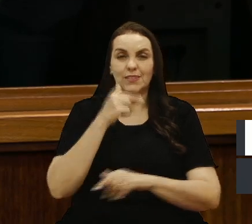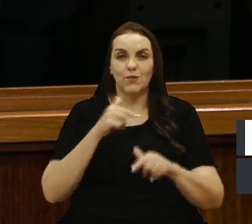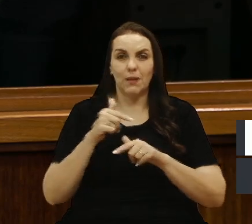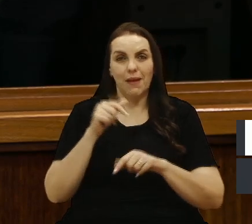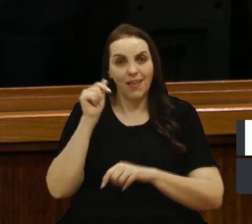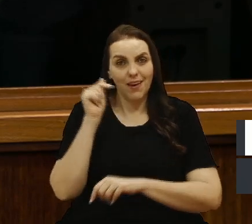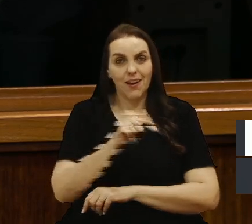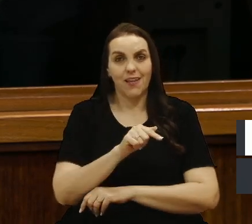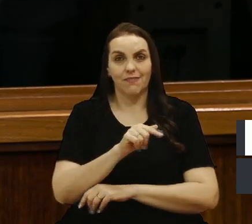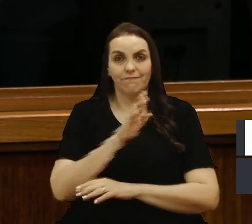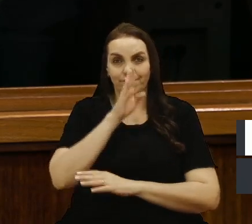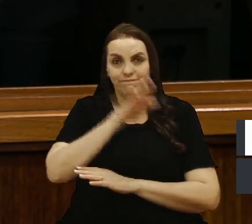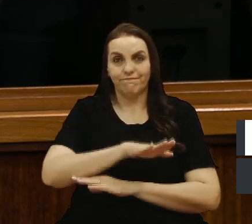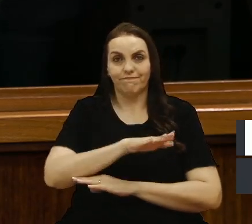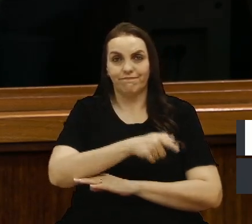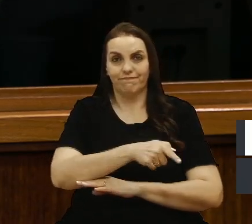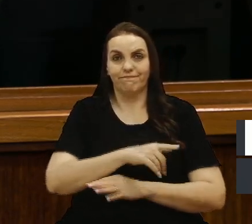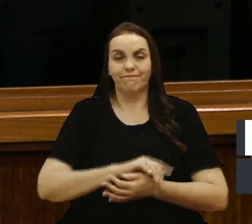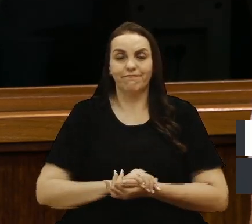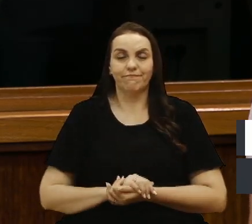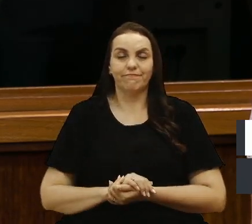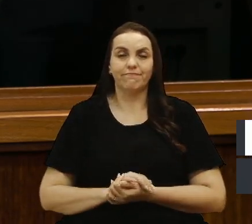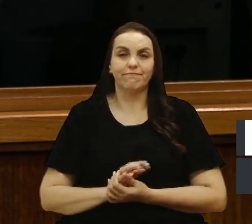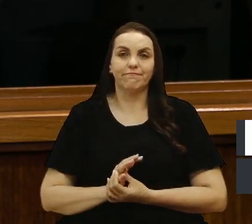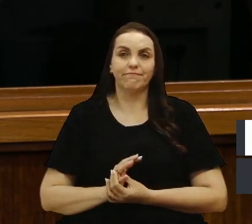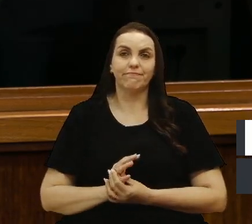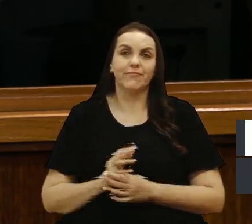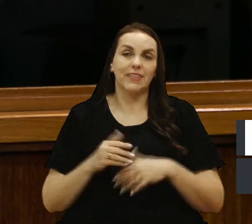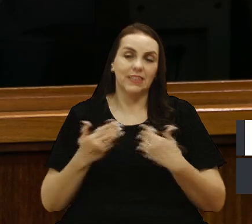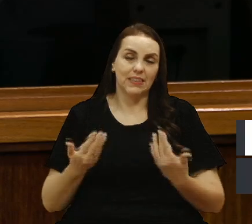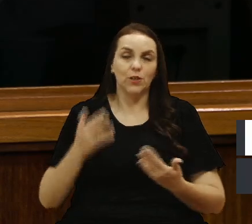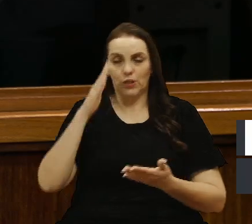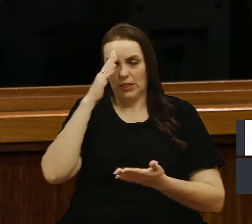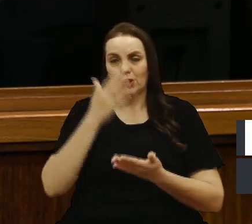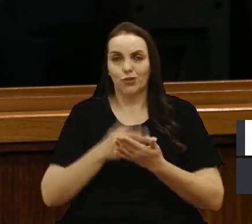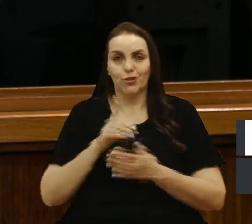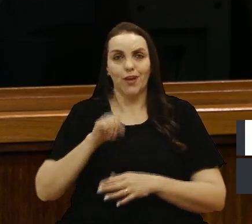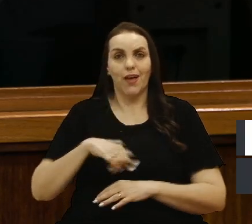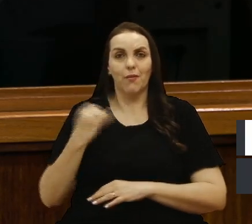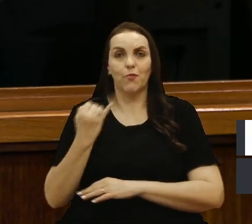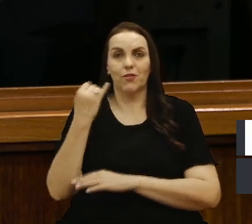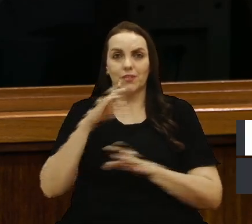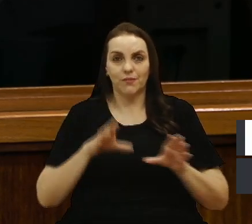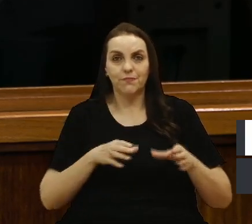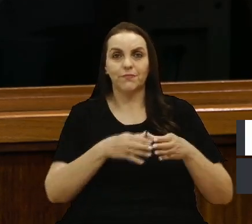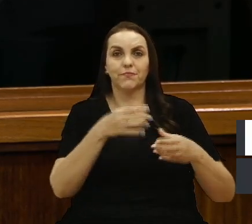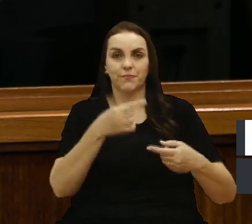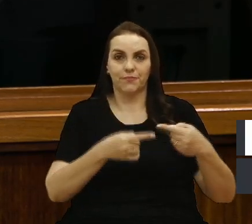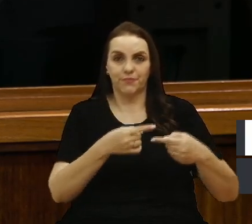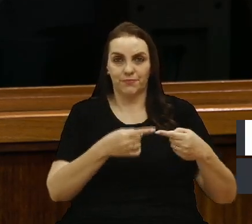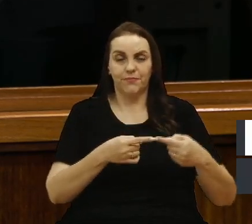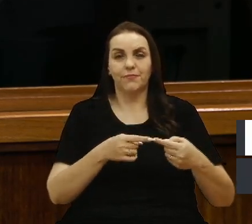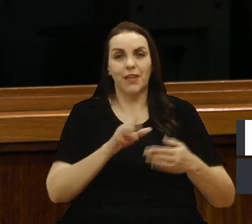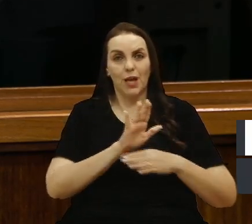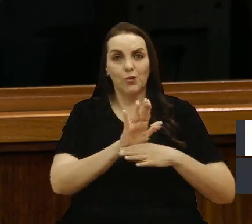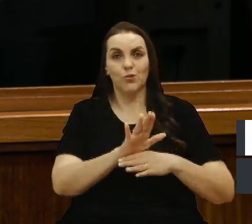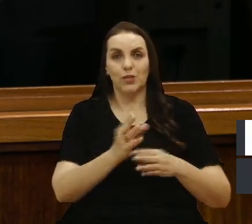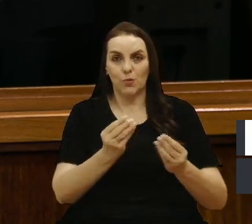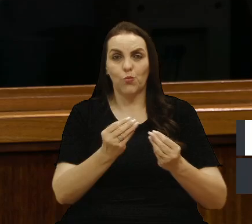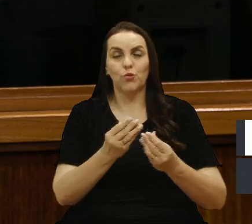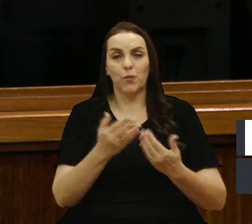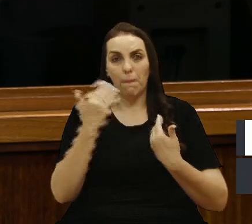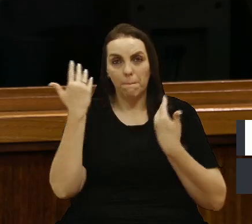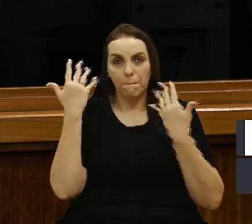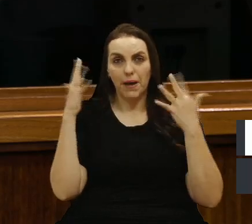aquele trabalho naquela localidade. Então, eu acho que isso é muito importante, essa frente pode ajudar bastante nesse sentido. Então,